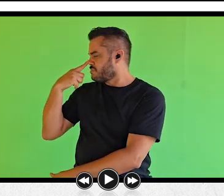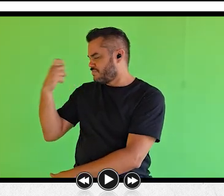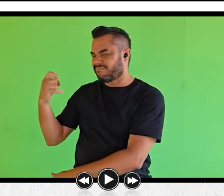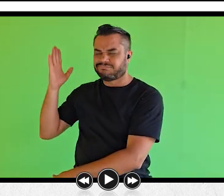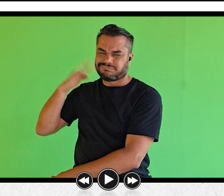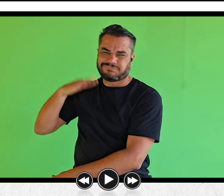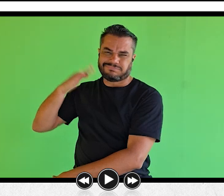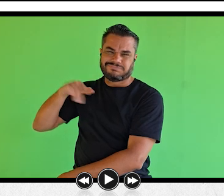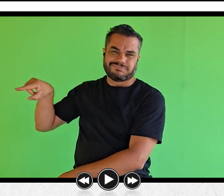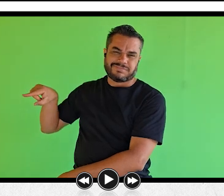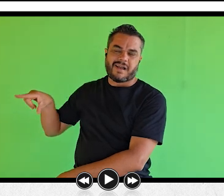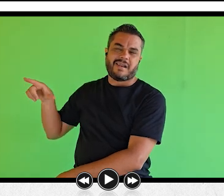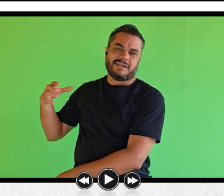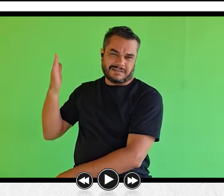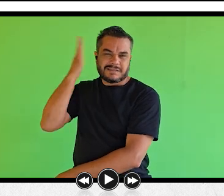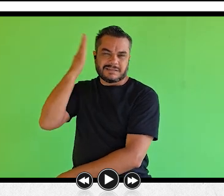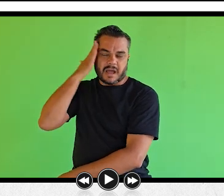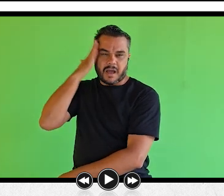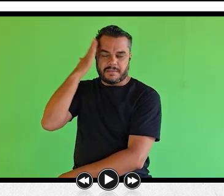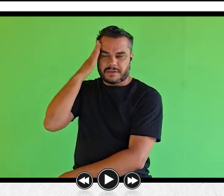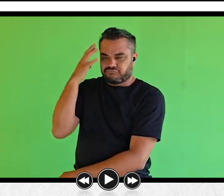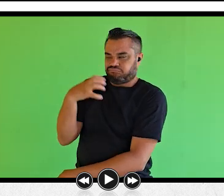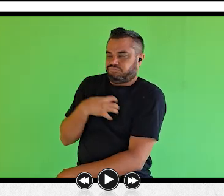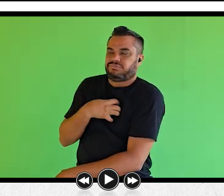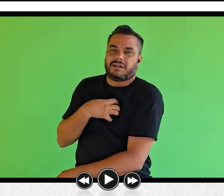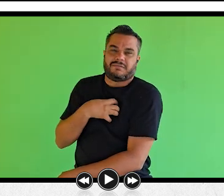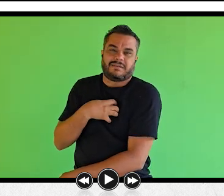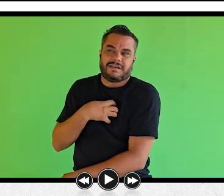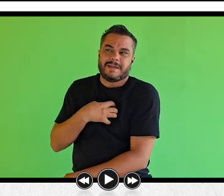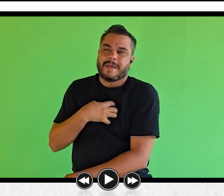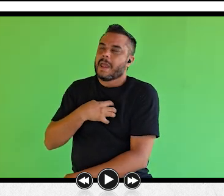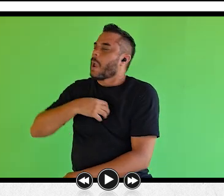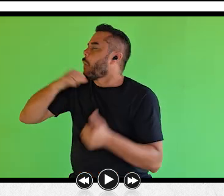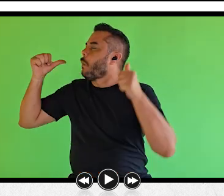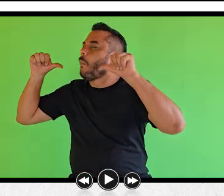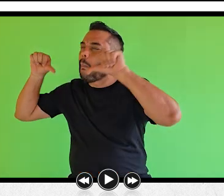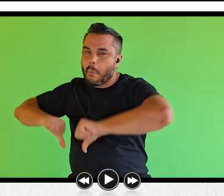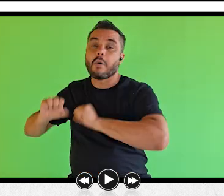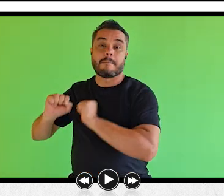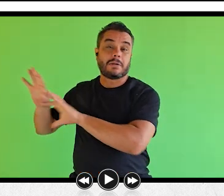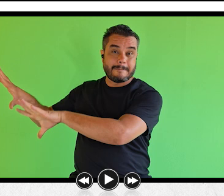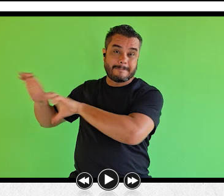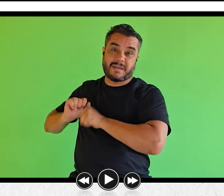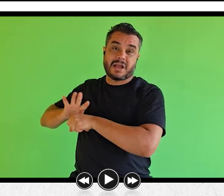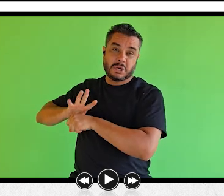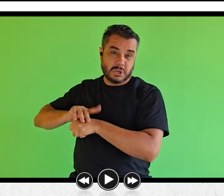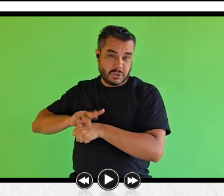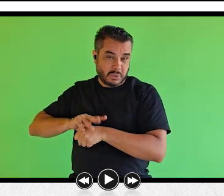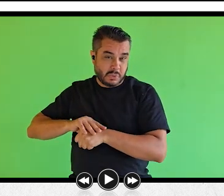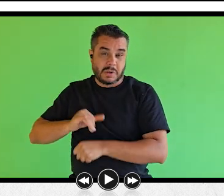a todos os tipos de doenças, seja através de vetores, micro-organismos ou materiais que não são adequadamente